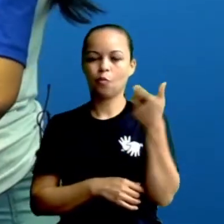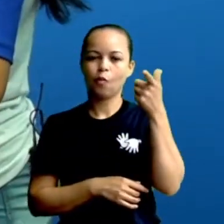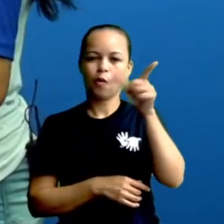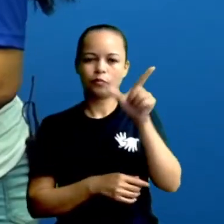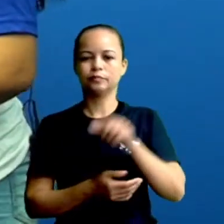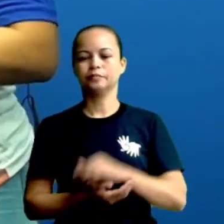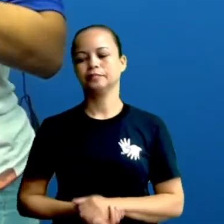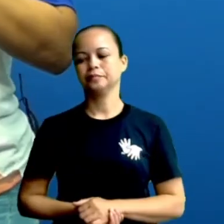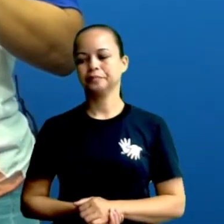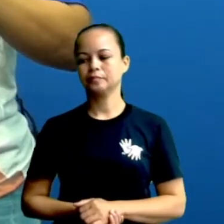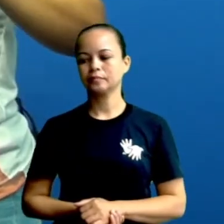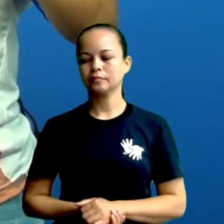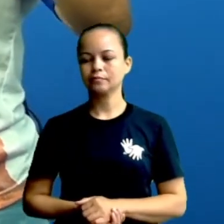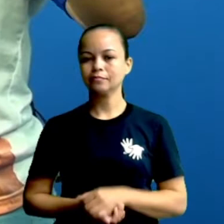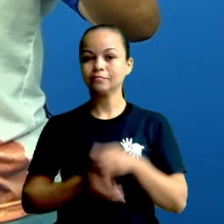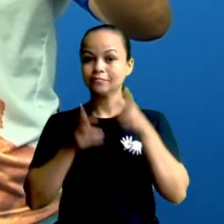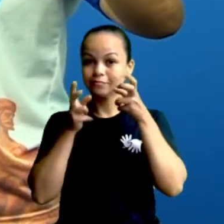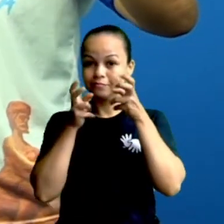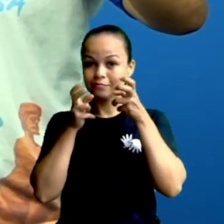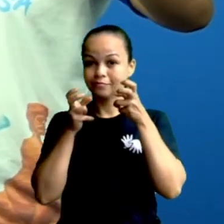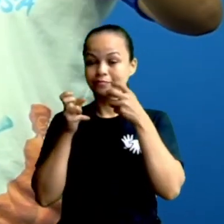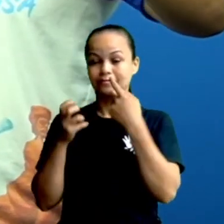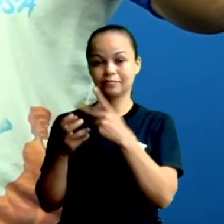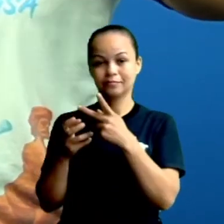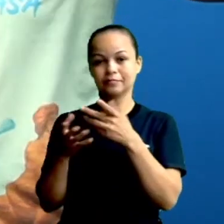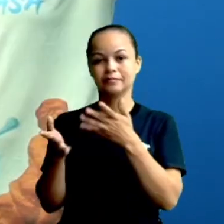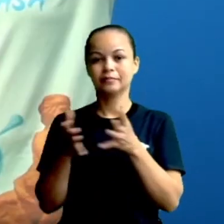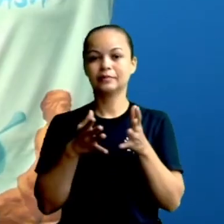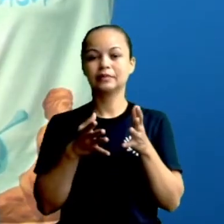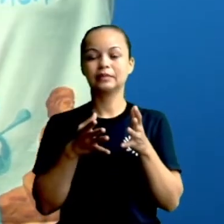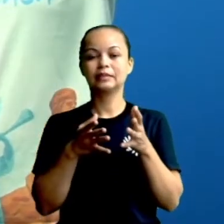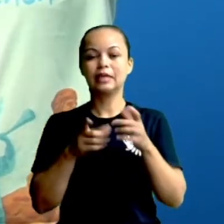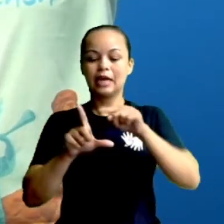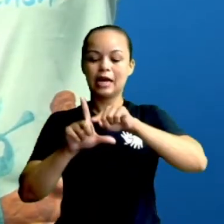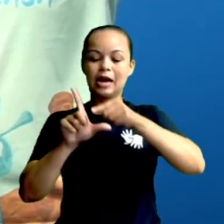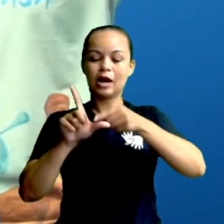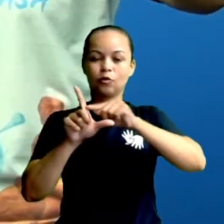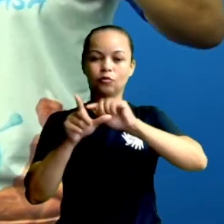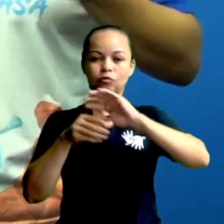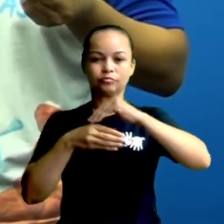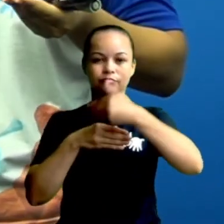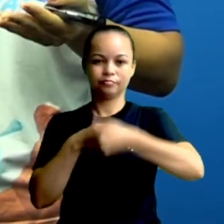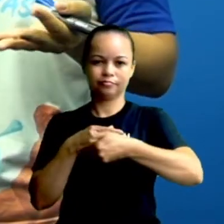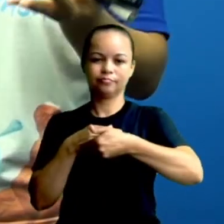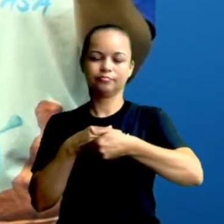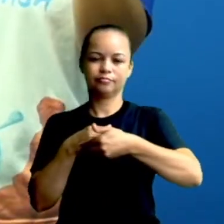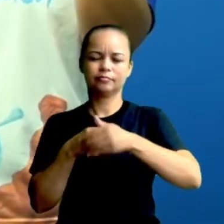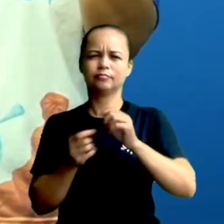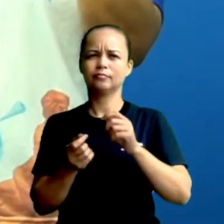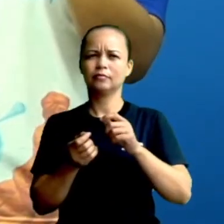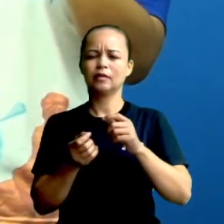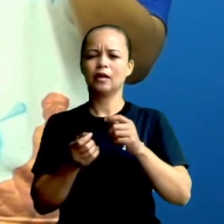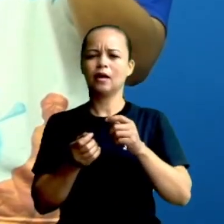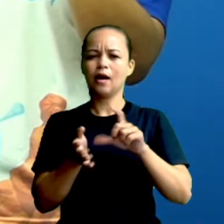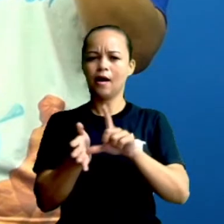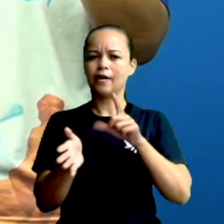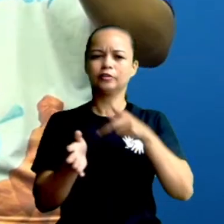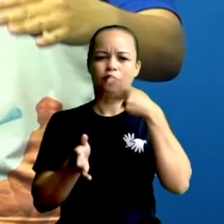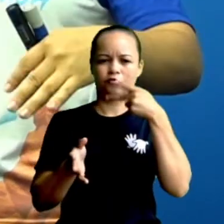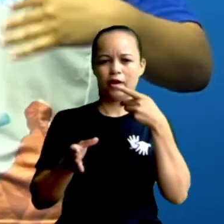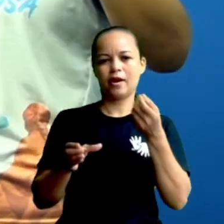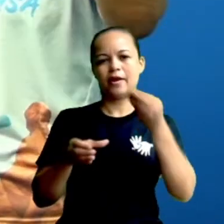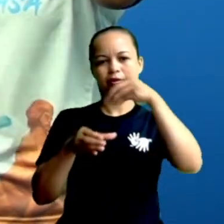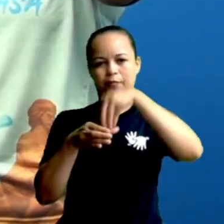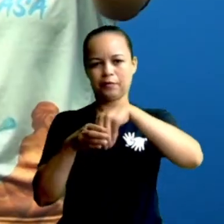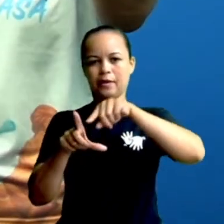figura. Olha a soma dos ângulos externos. Se antes eu estava falando do interno, agora eu